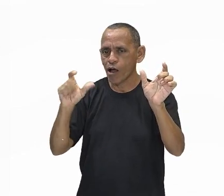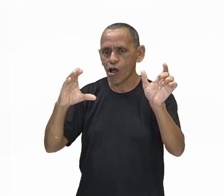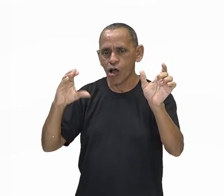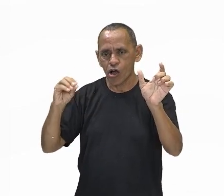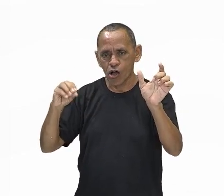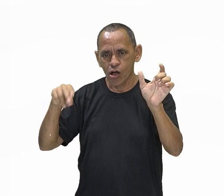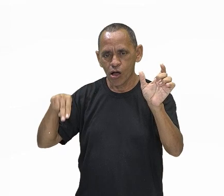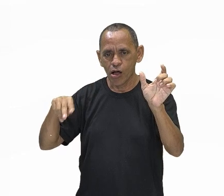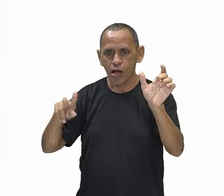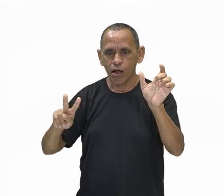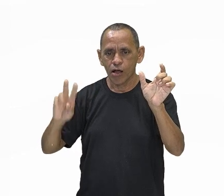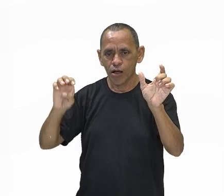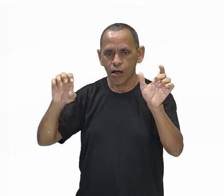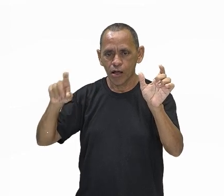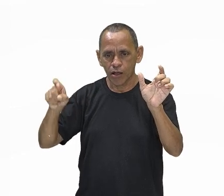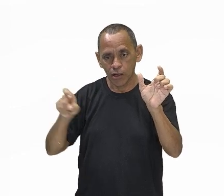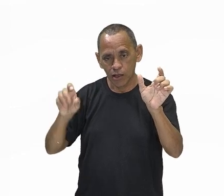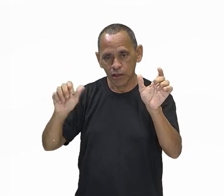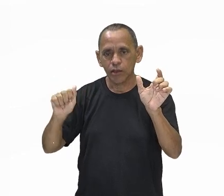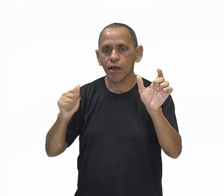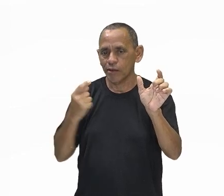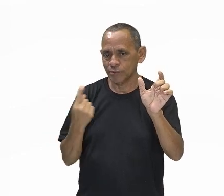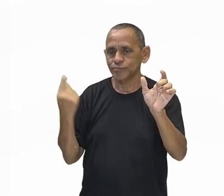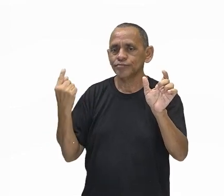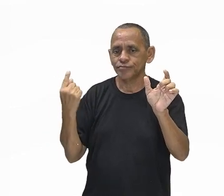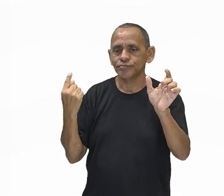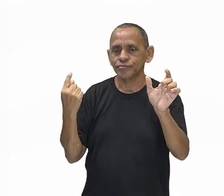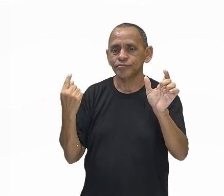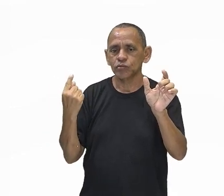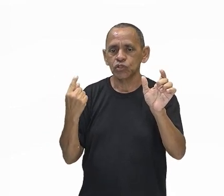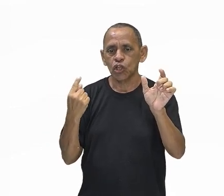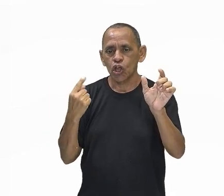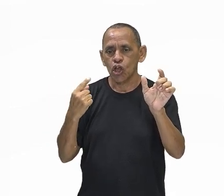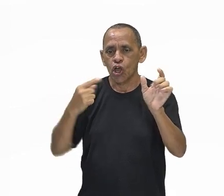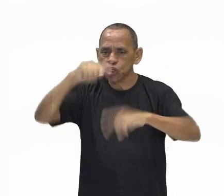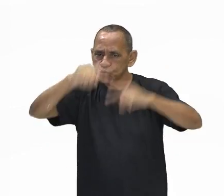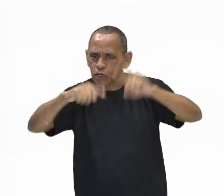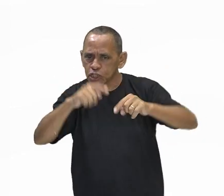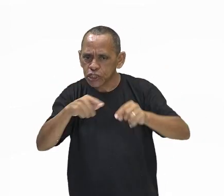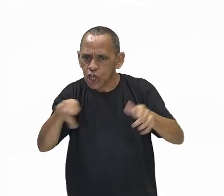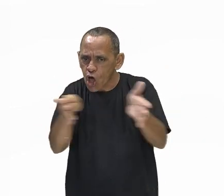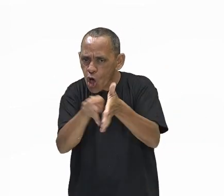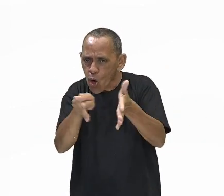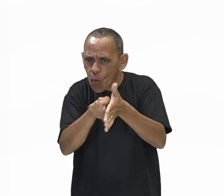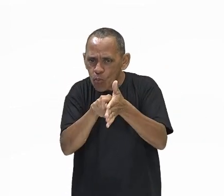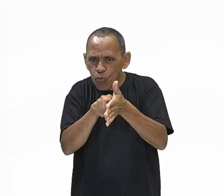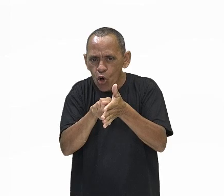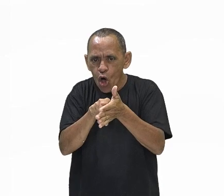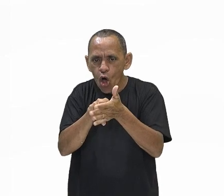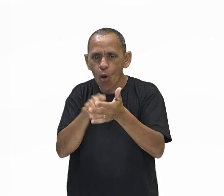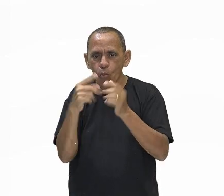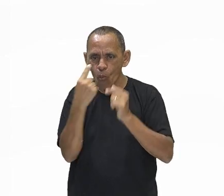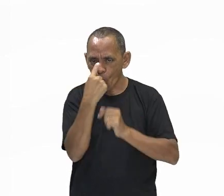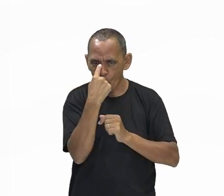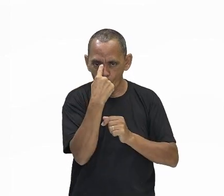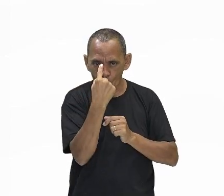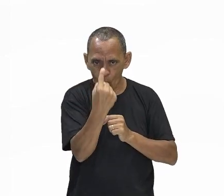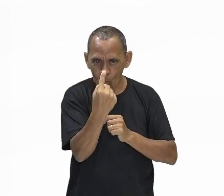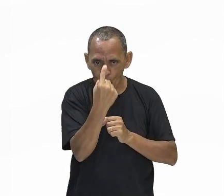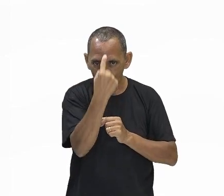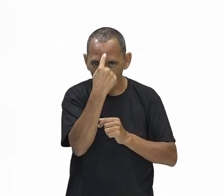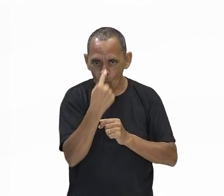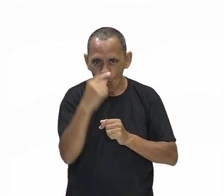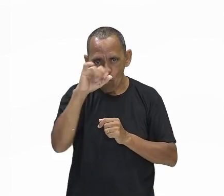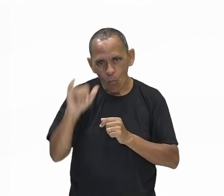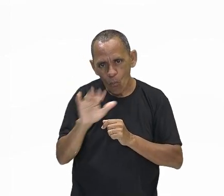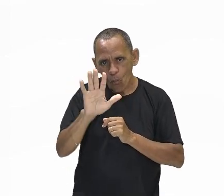lente é esse objeto que está bem no centro aí da nossa imagem, olha. E veja que nós temos as duas